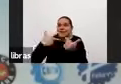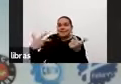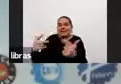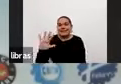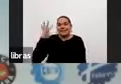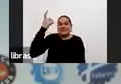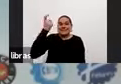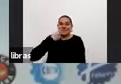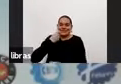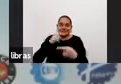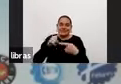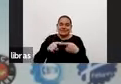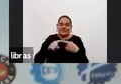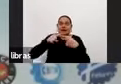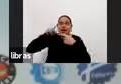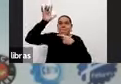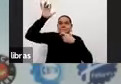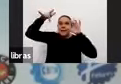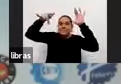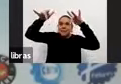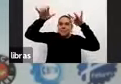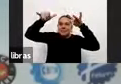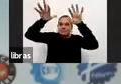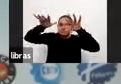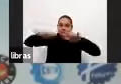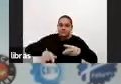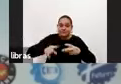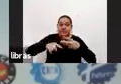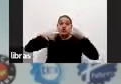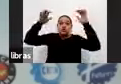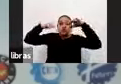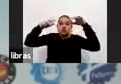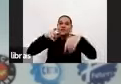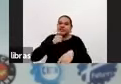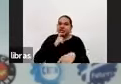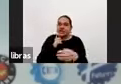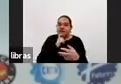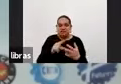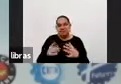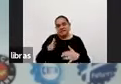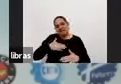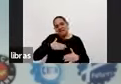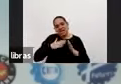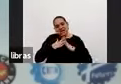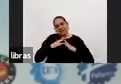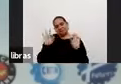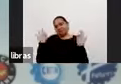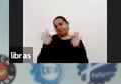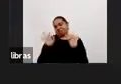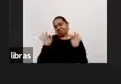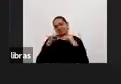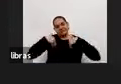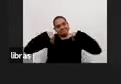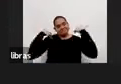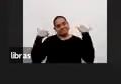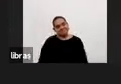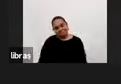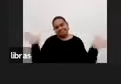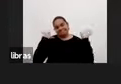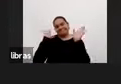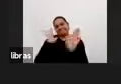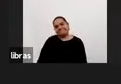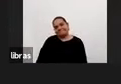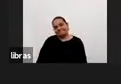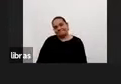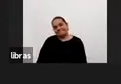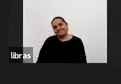flocos de neve, caiu chuva gelada e nada no bairro da gente, né? Poxa. Foi verdade. Sabe?